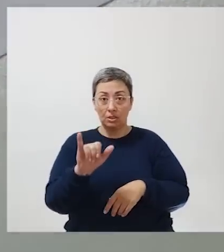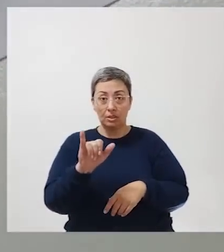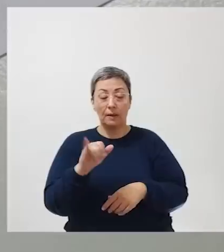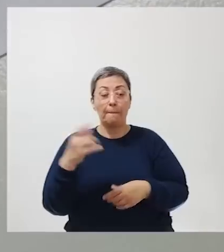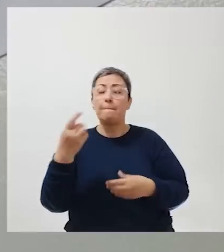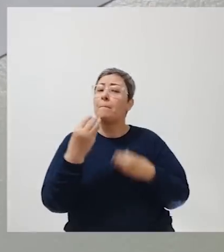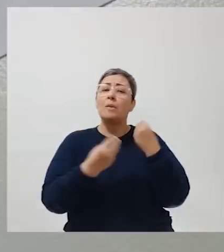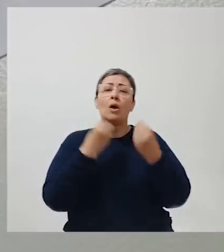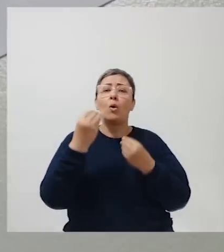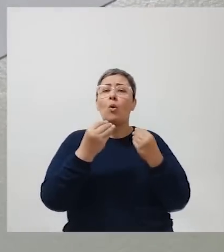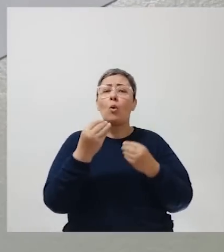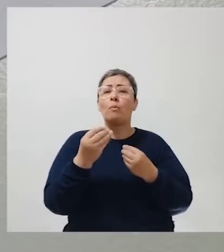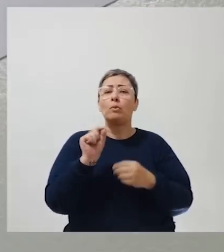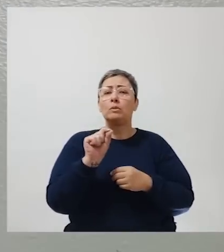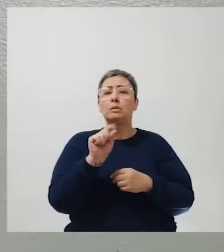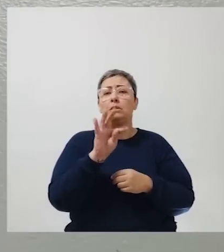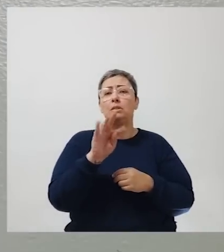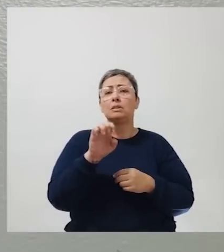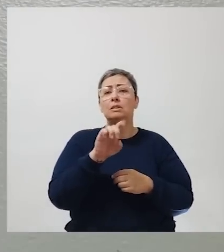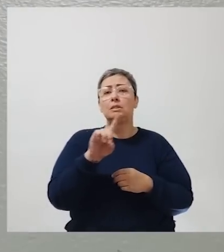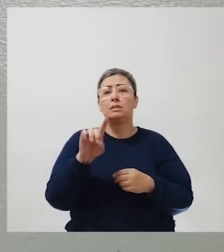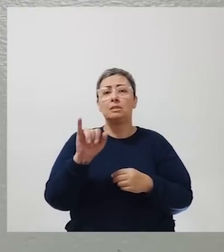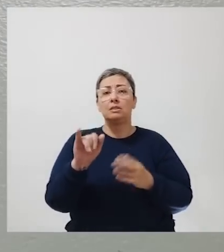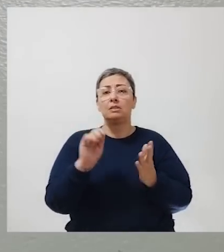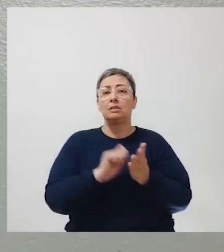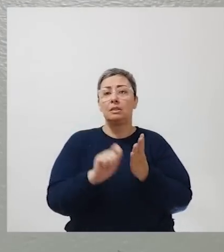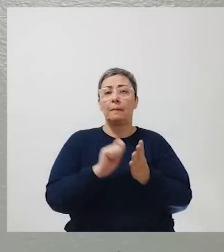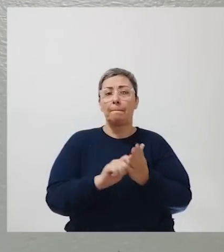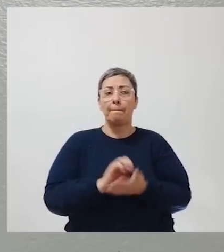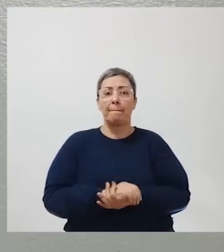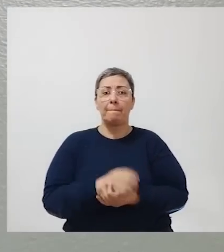Ted. Como é que será que escreve Ted?